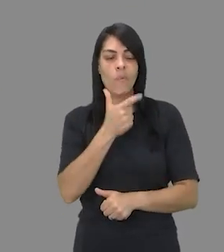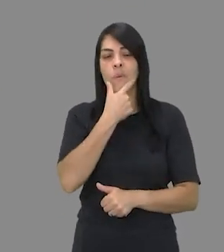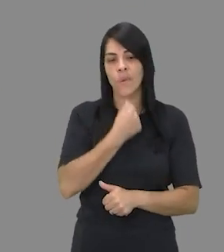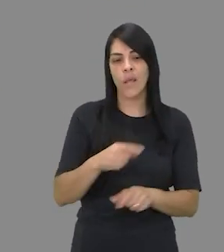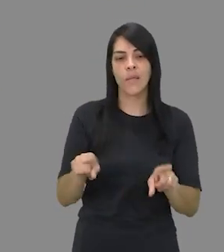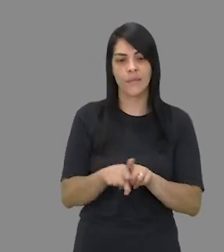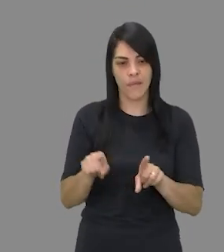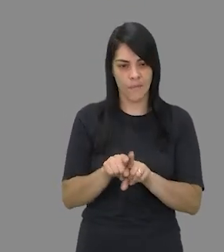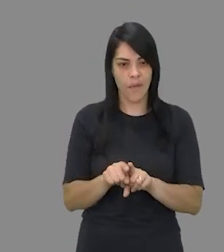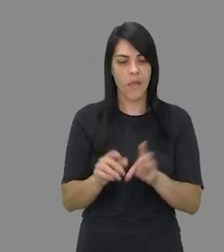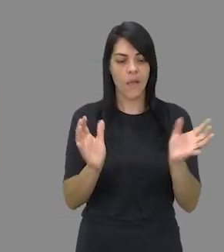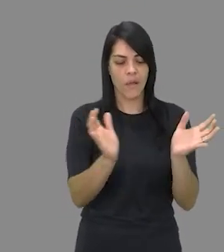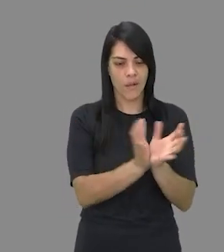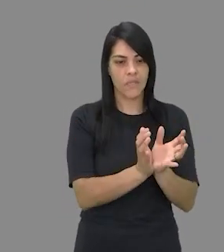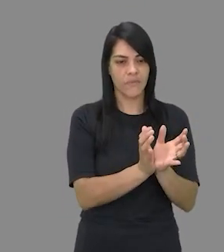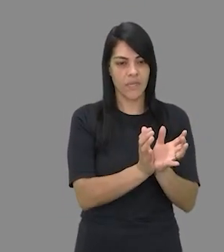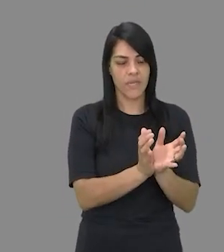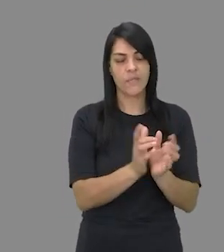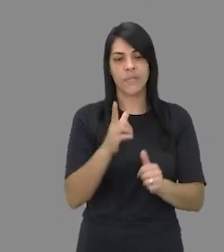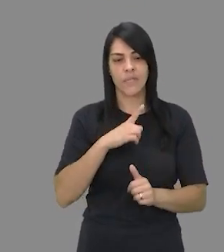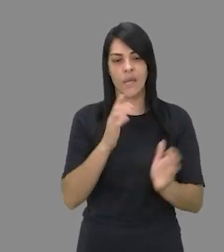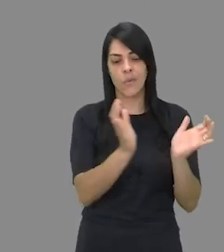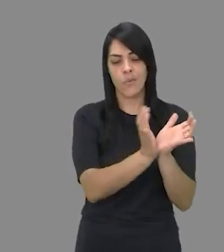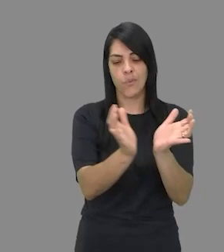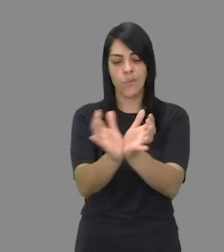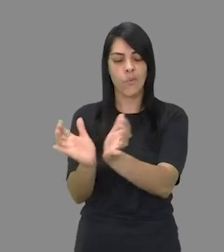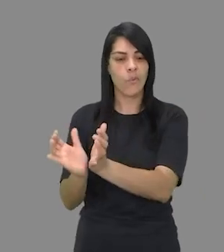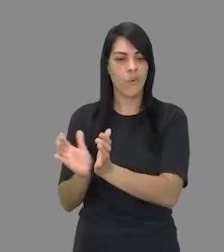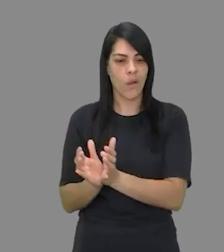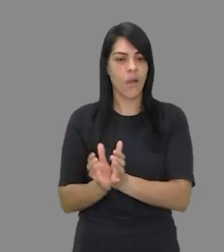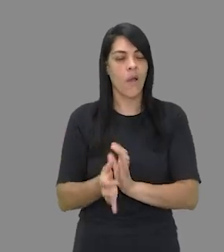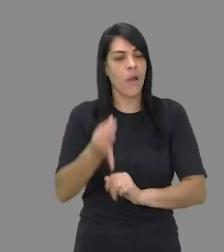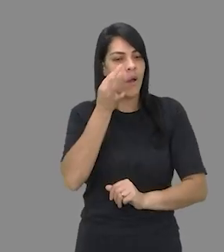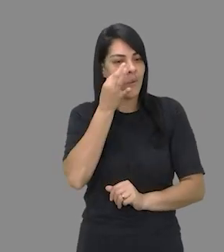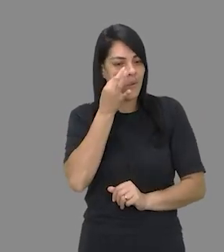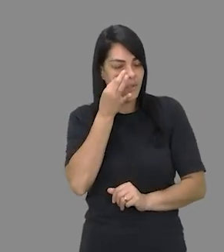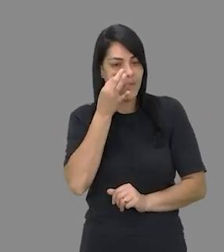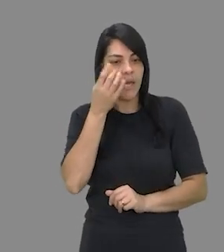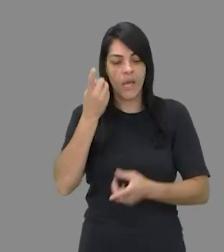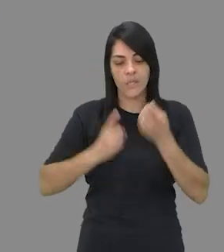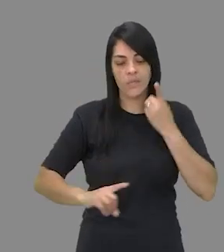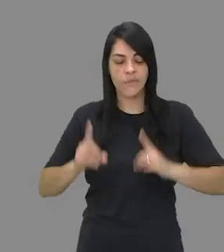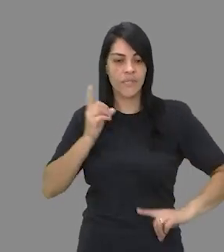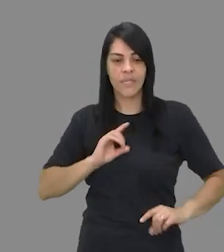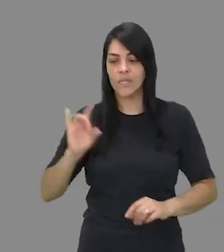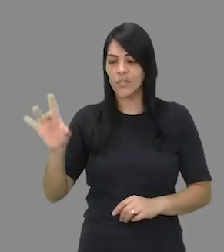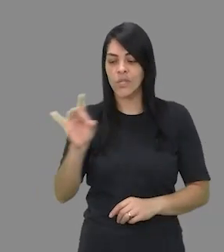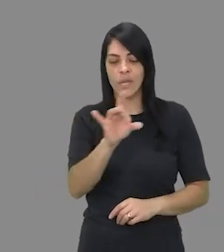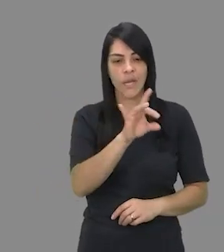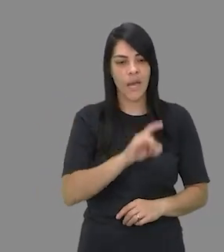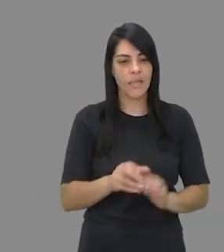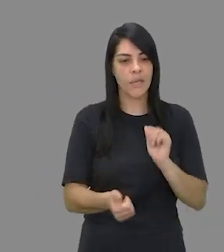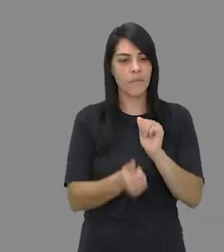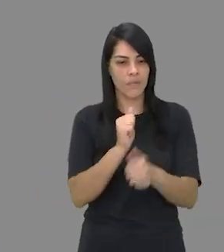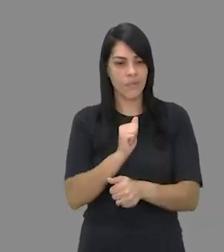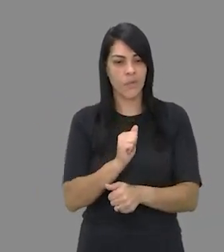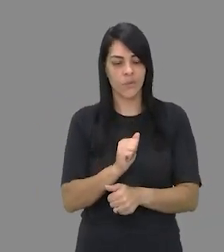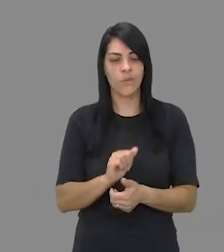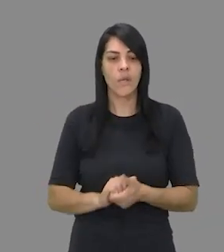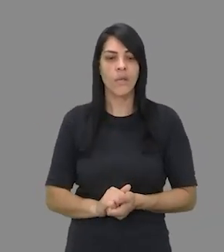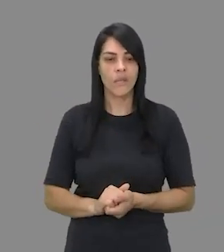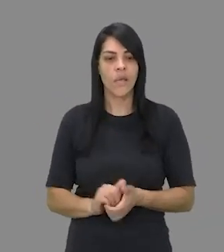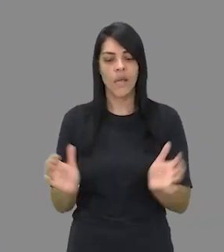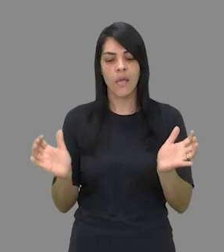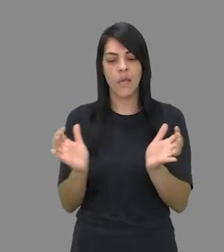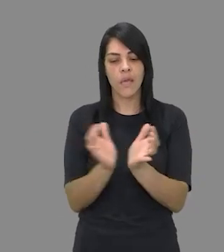Paralímpico por classificações, então são analisadas aí o grau de deficiência do atleta e eles são